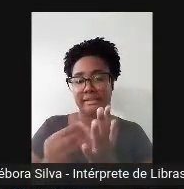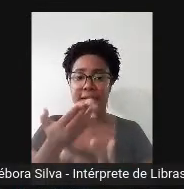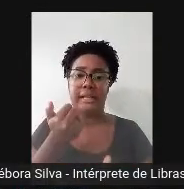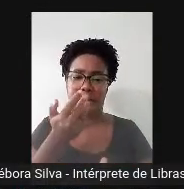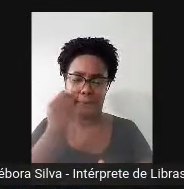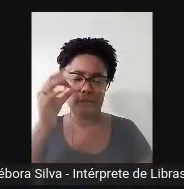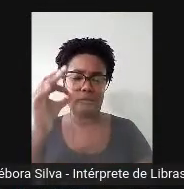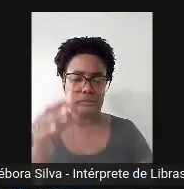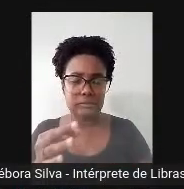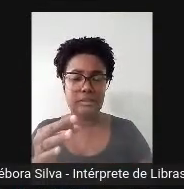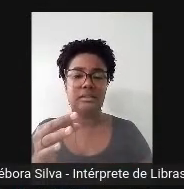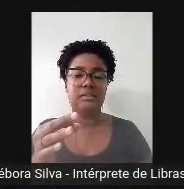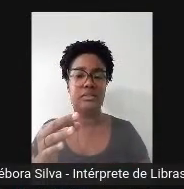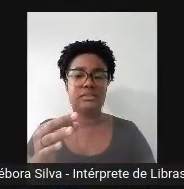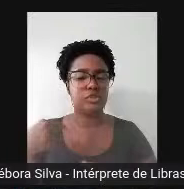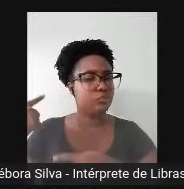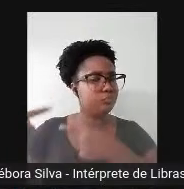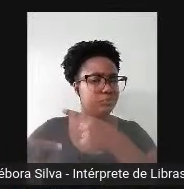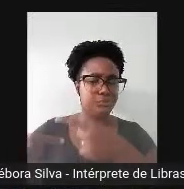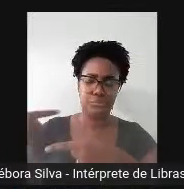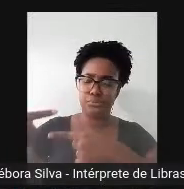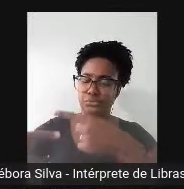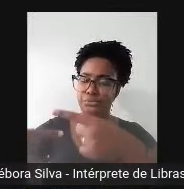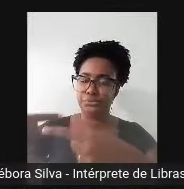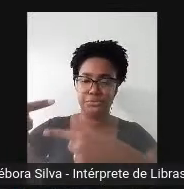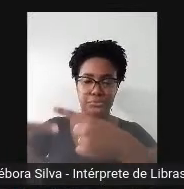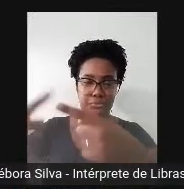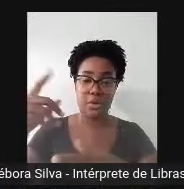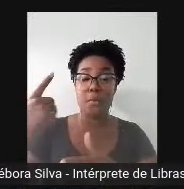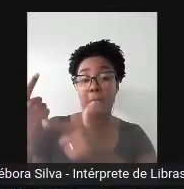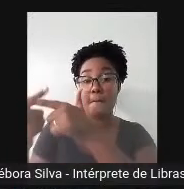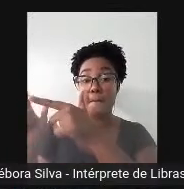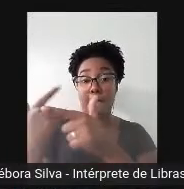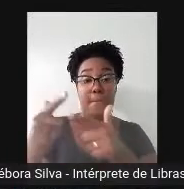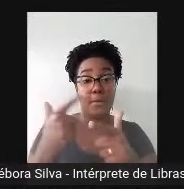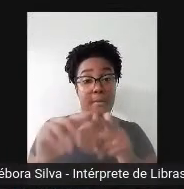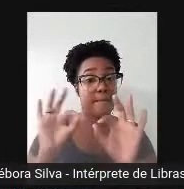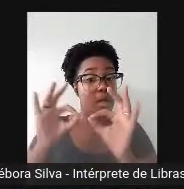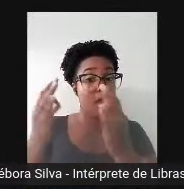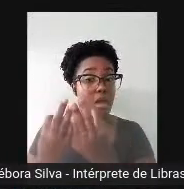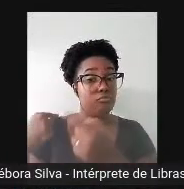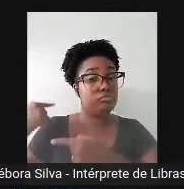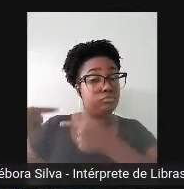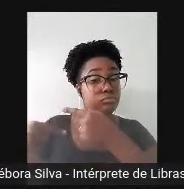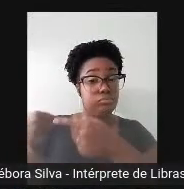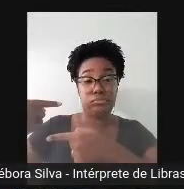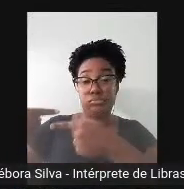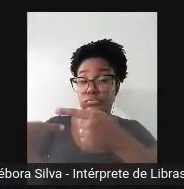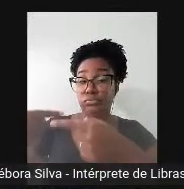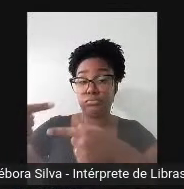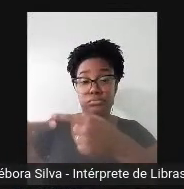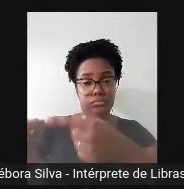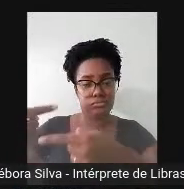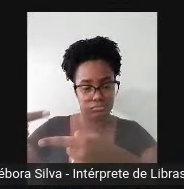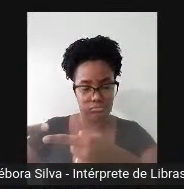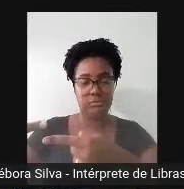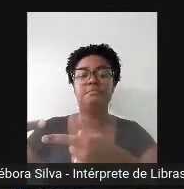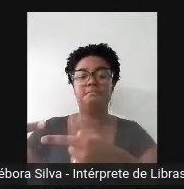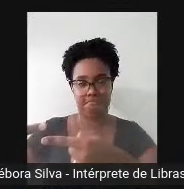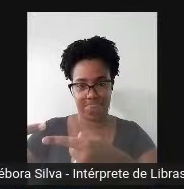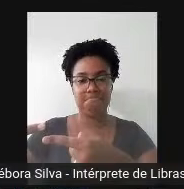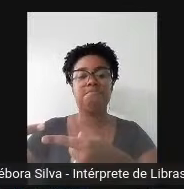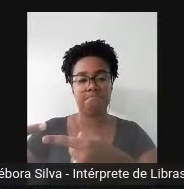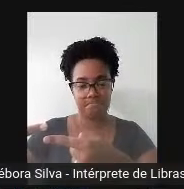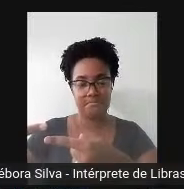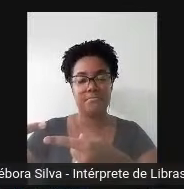podem colaborar com a mãe para cuidar das crianças. Ou seja, é uma tragédia que se encadeia uma atrás